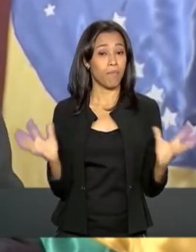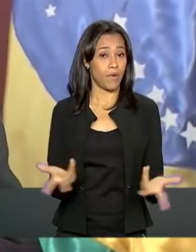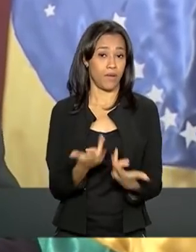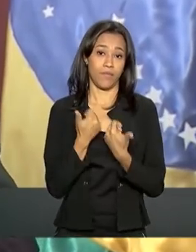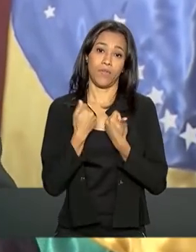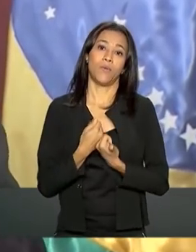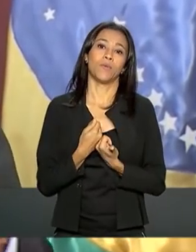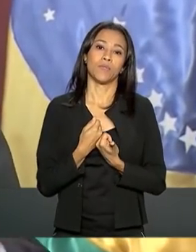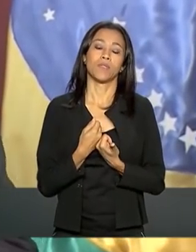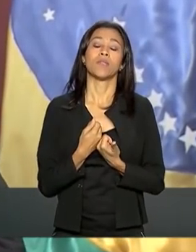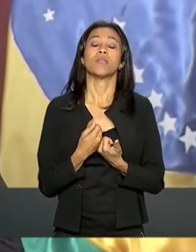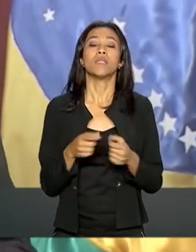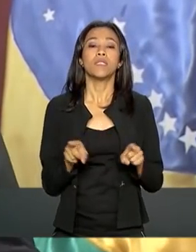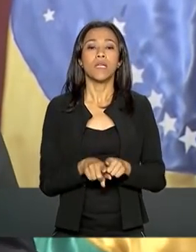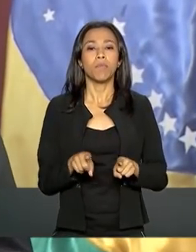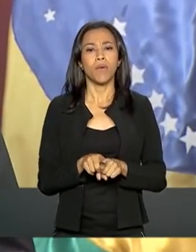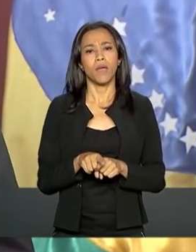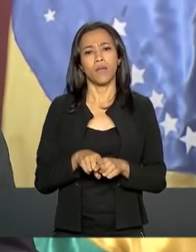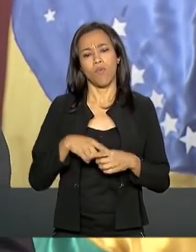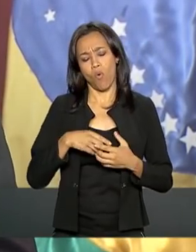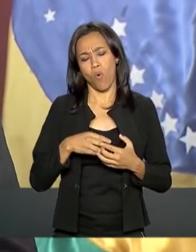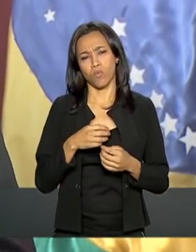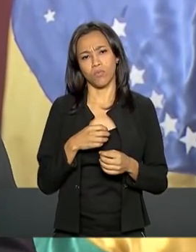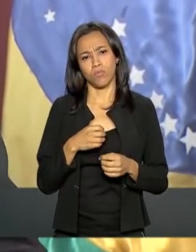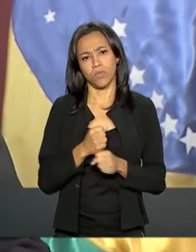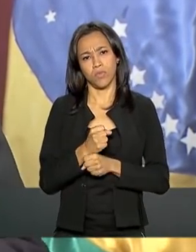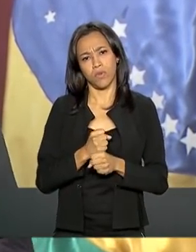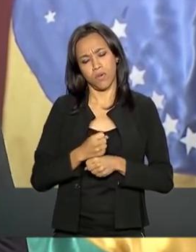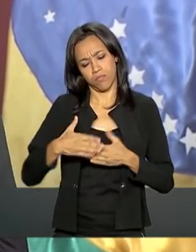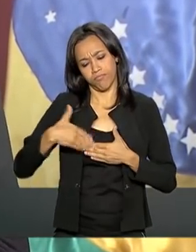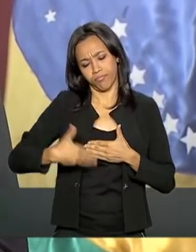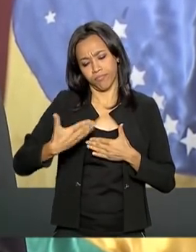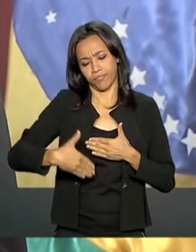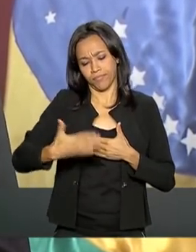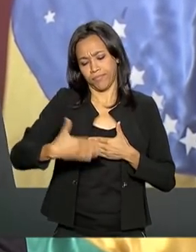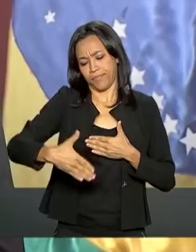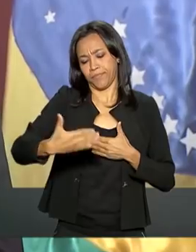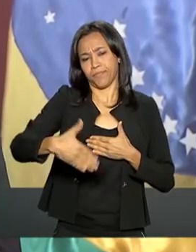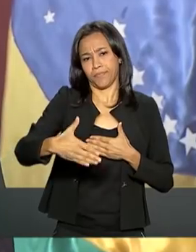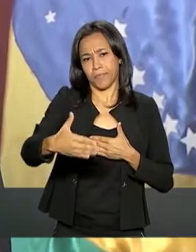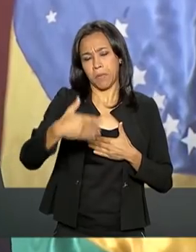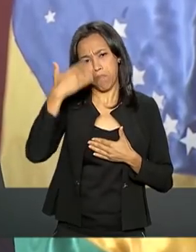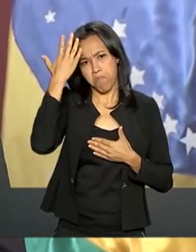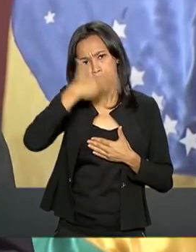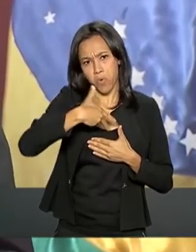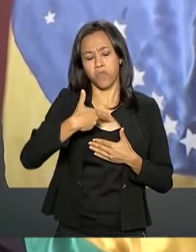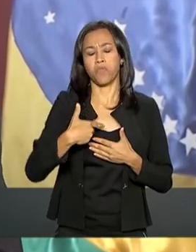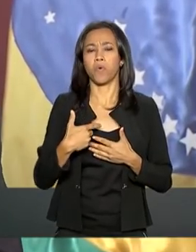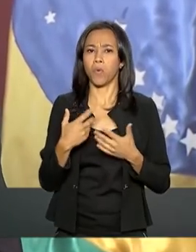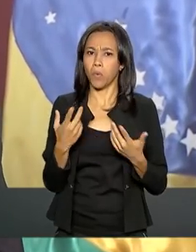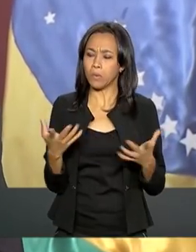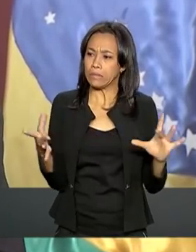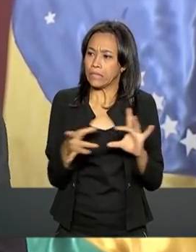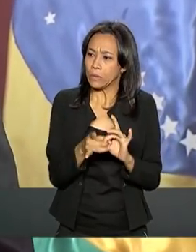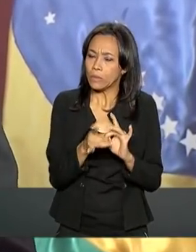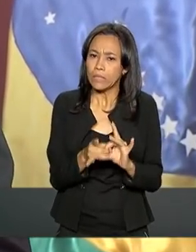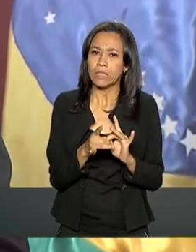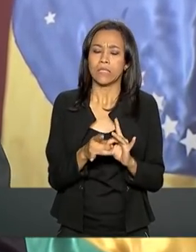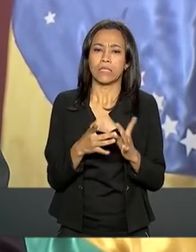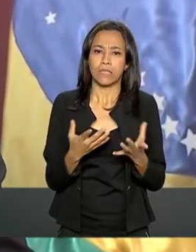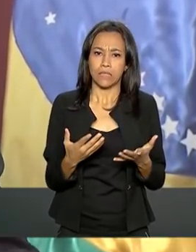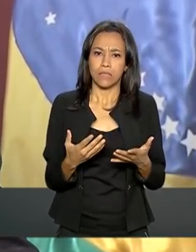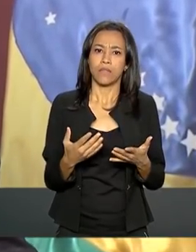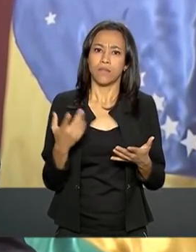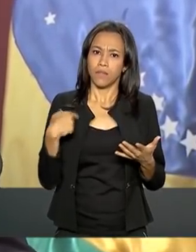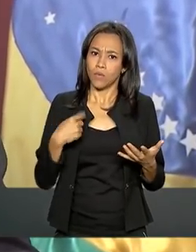E ao longo do seu desenvolvimento, demonstrou uma e mil vezes os laços profundos de amizade, de lealdade